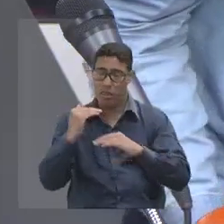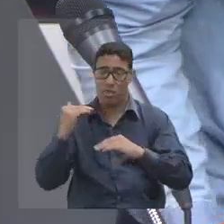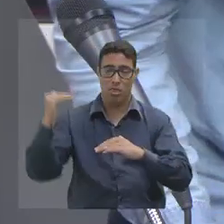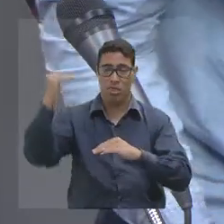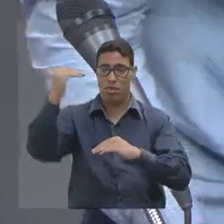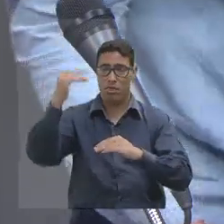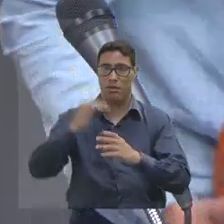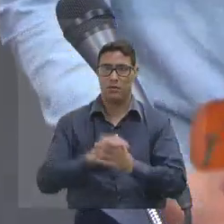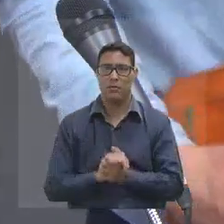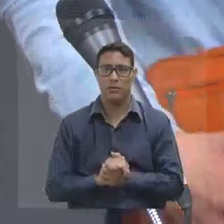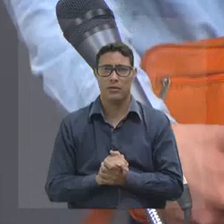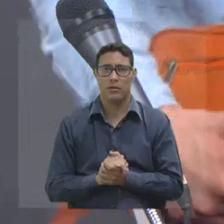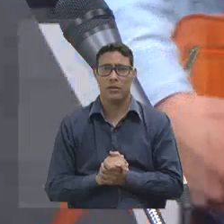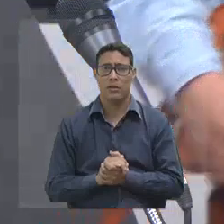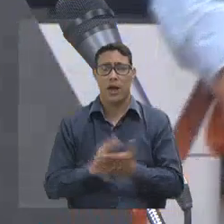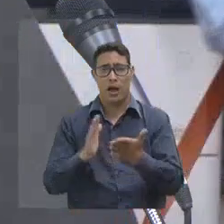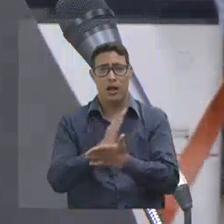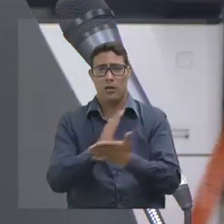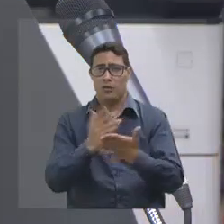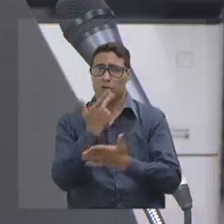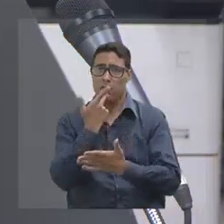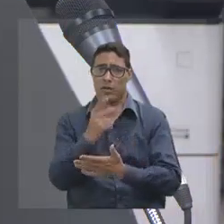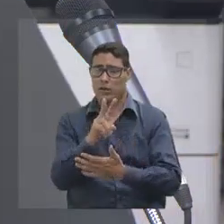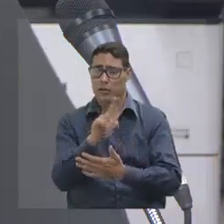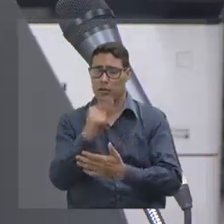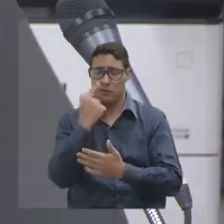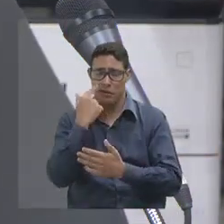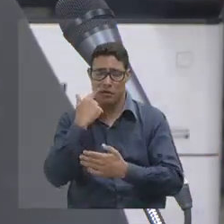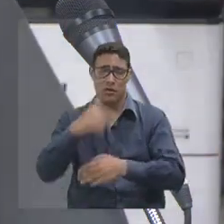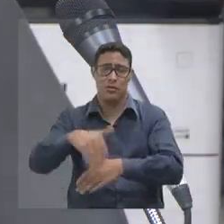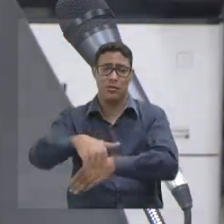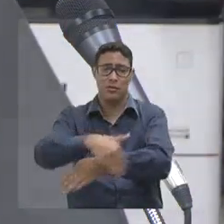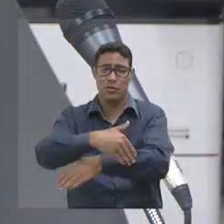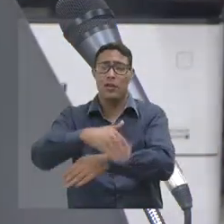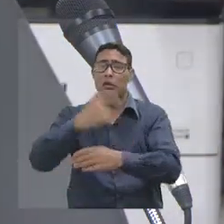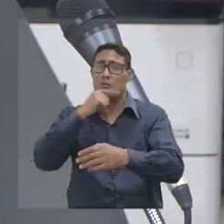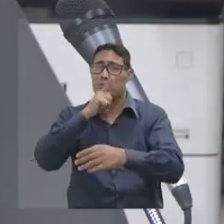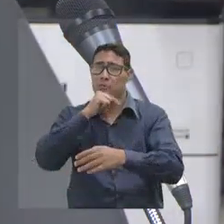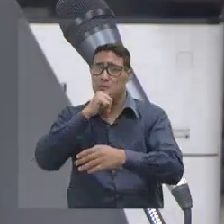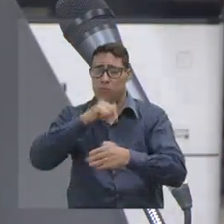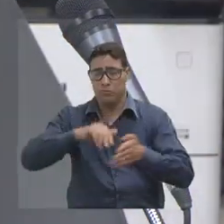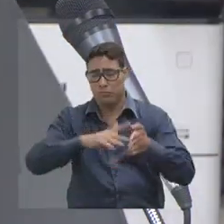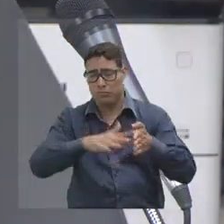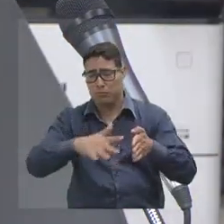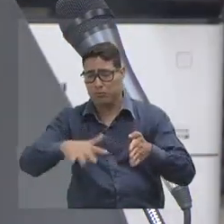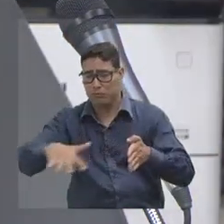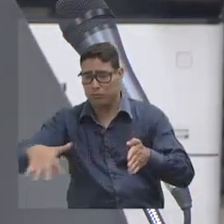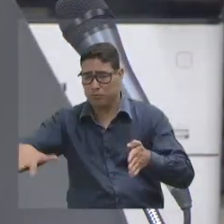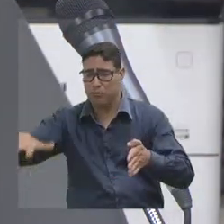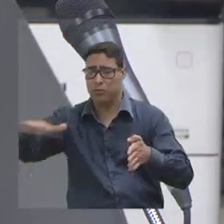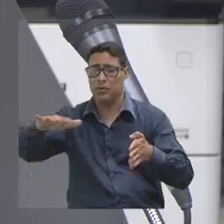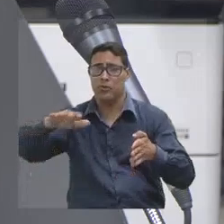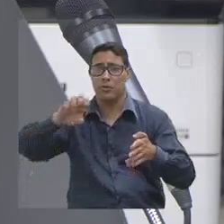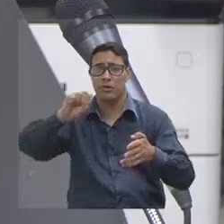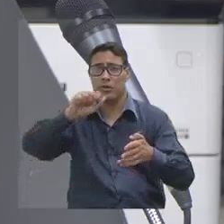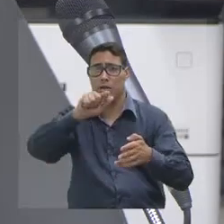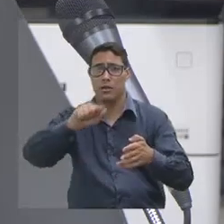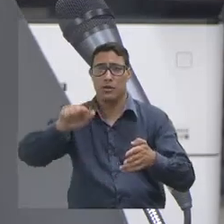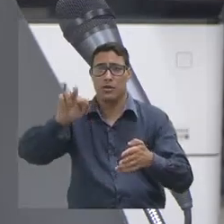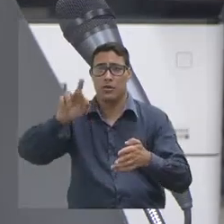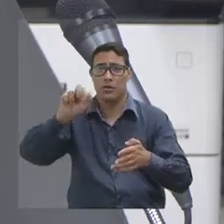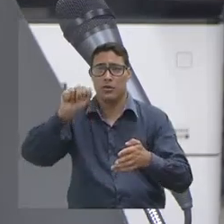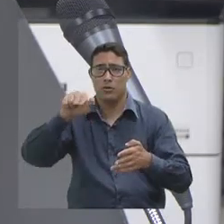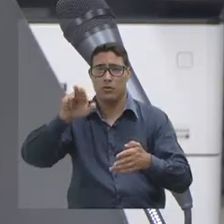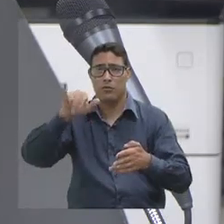tem gente que entende de fazendeiro vai para a beira do rio São Francisco estava ali e desmatam sabe secretário Gostaríamos inclusive